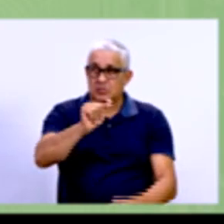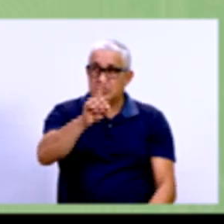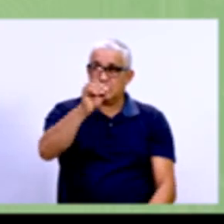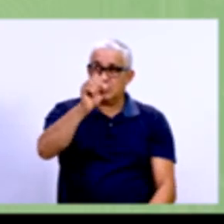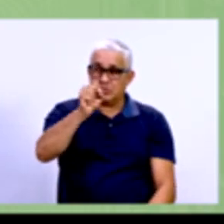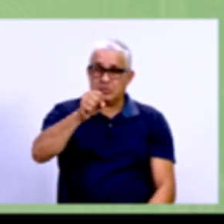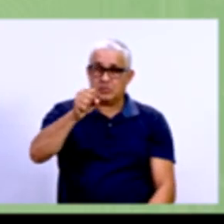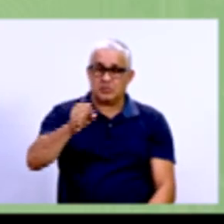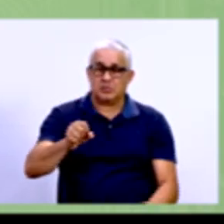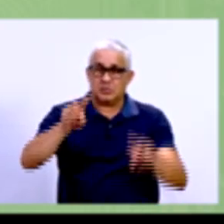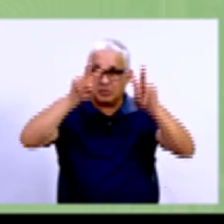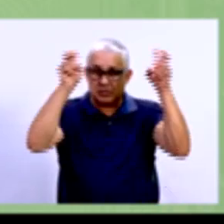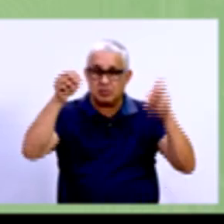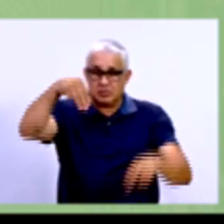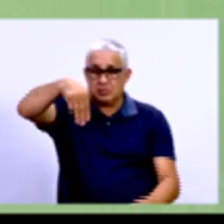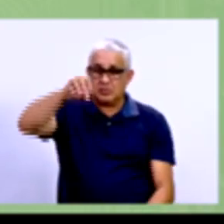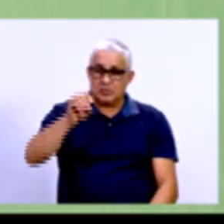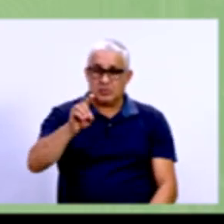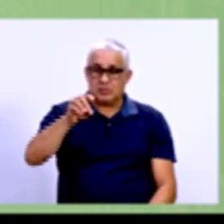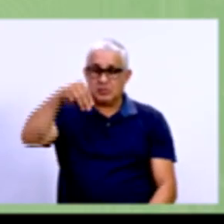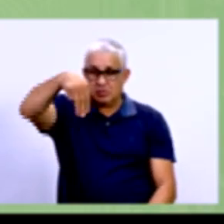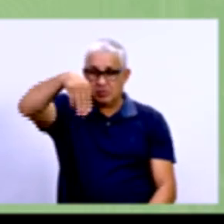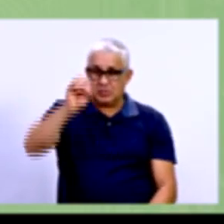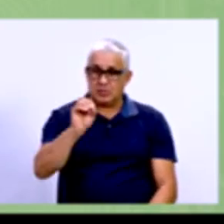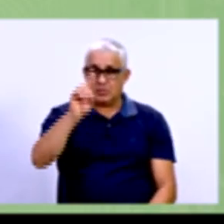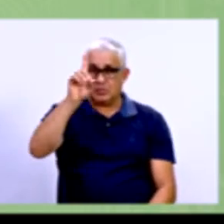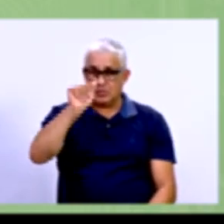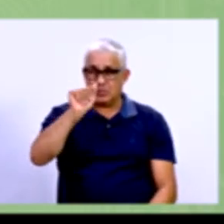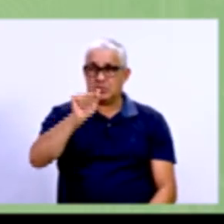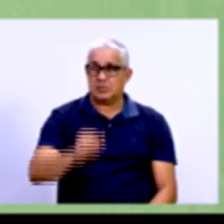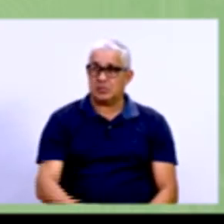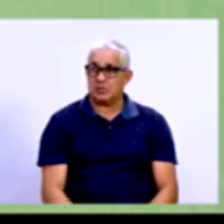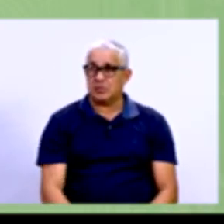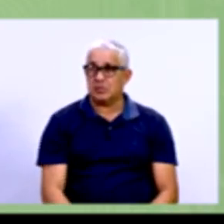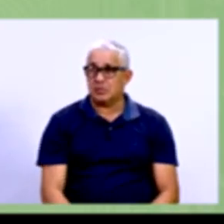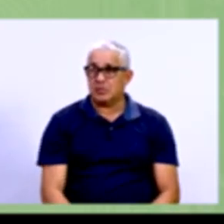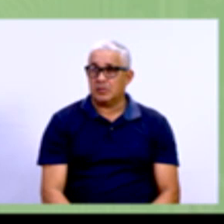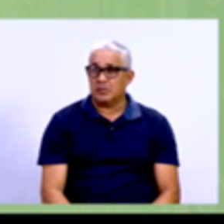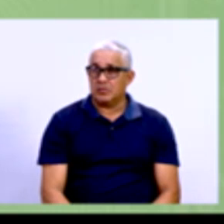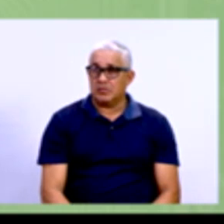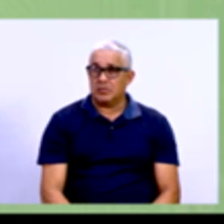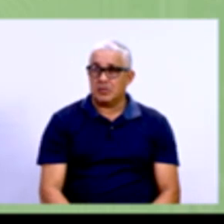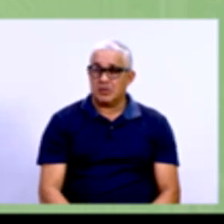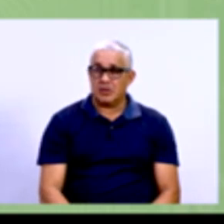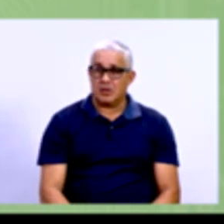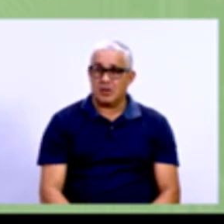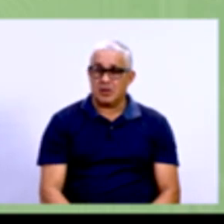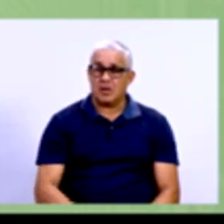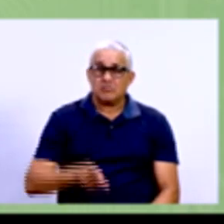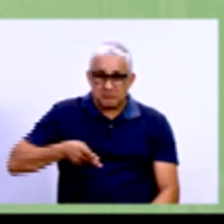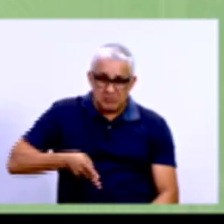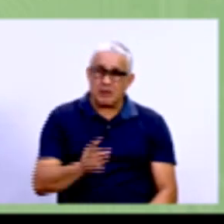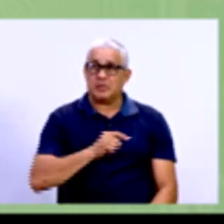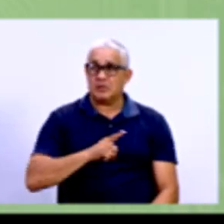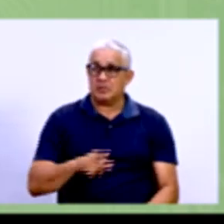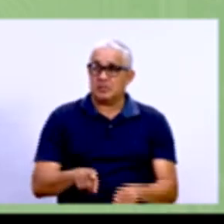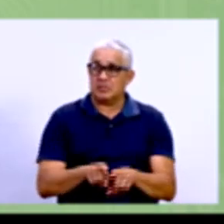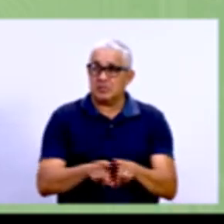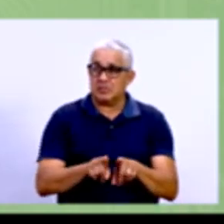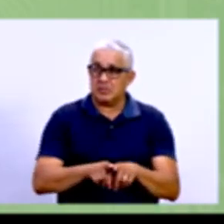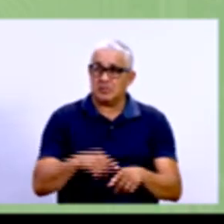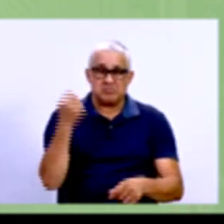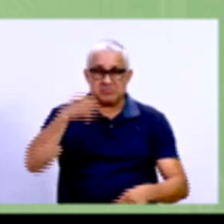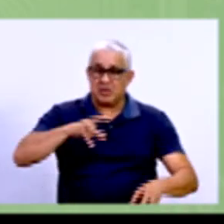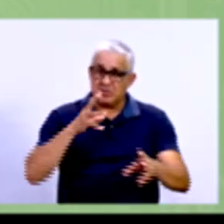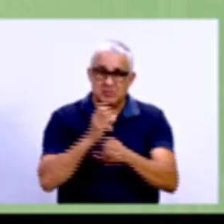ou categoria que ocorre com a maior frequência e mais de uma vez. As vantagens da moda: não exige cálculo